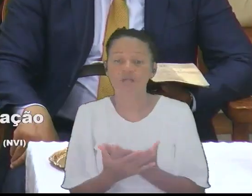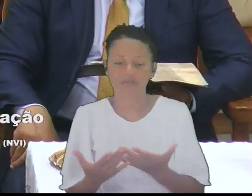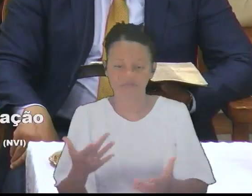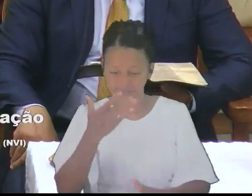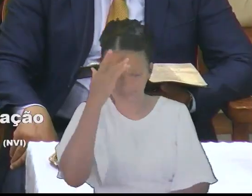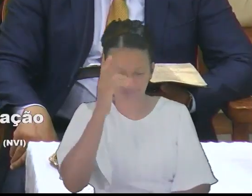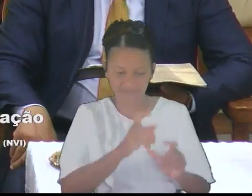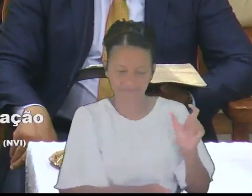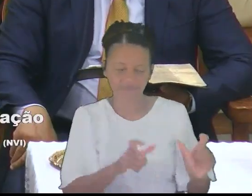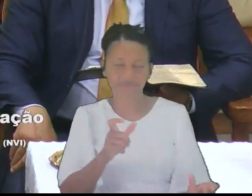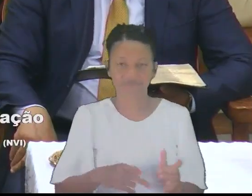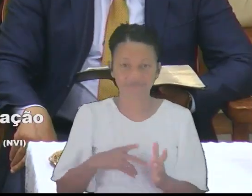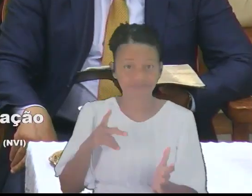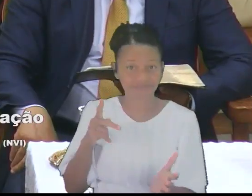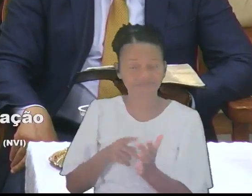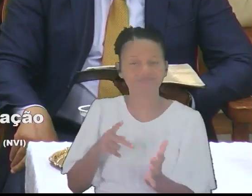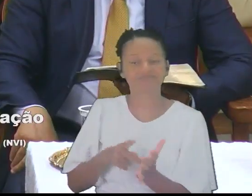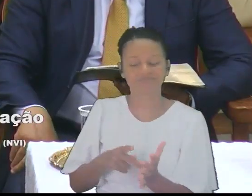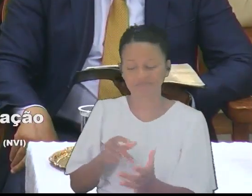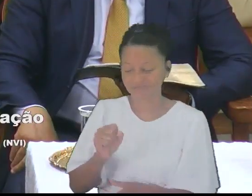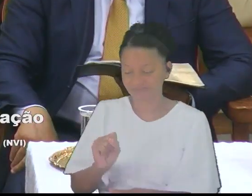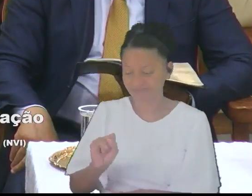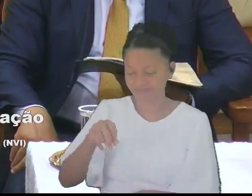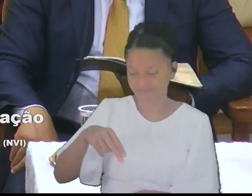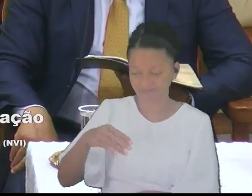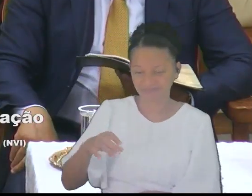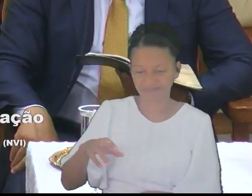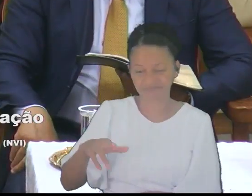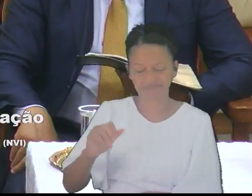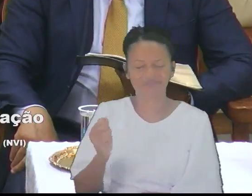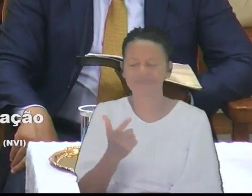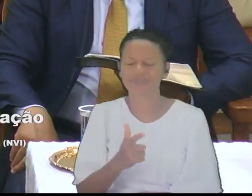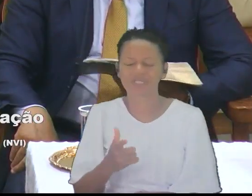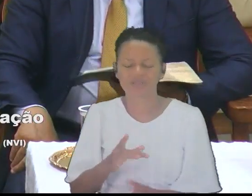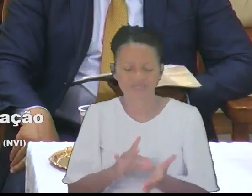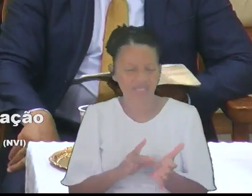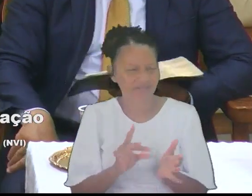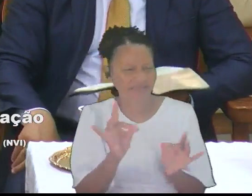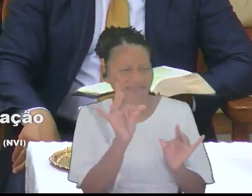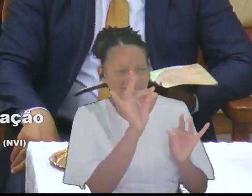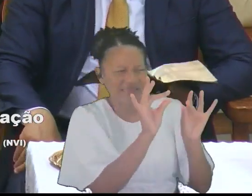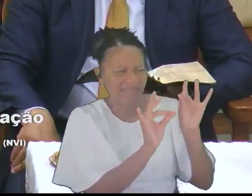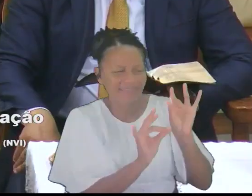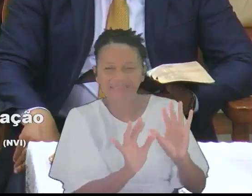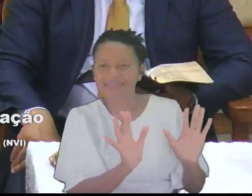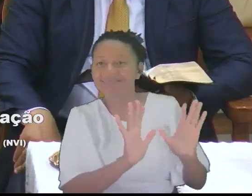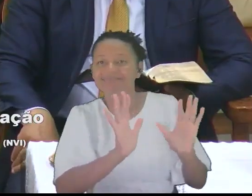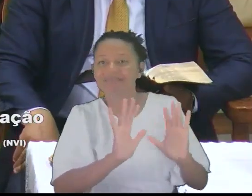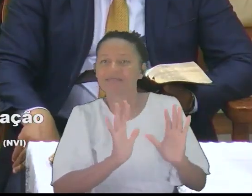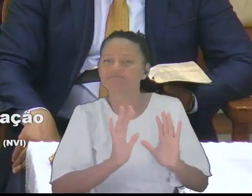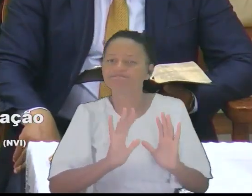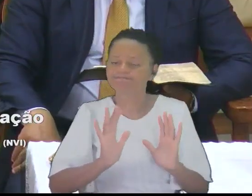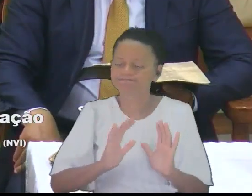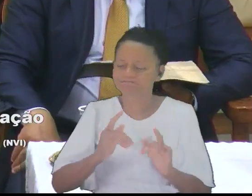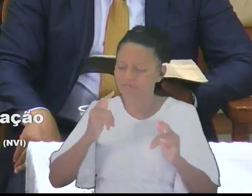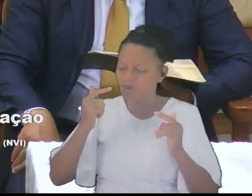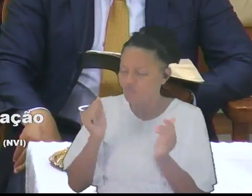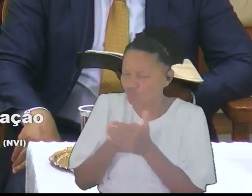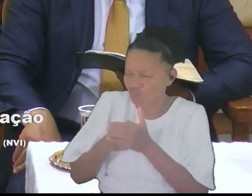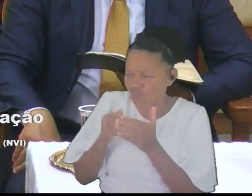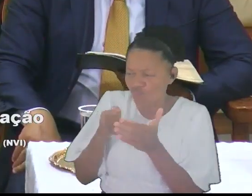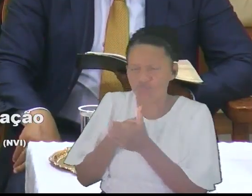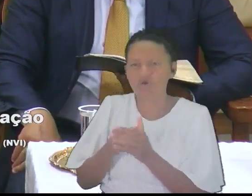pessoa sincera é uma pessoa que não tem cera. Uma pessoa sincera é uma pessoa que não tem o que esconder.